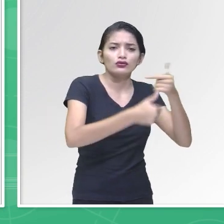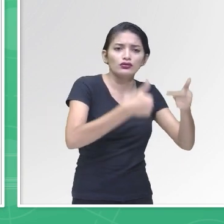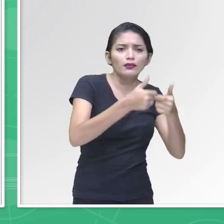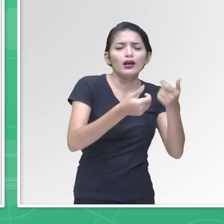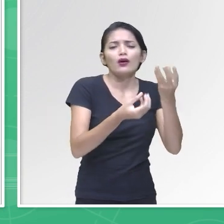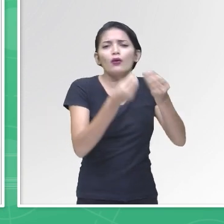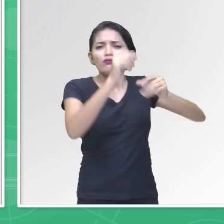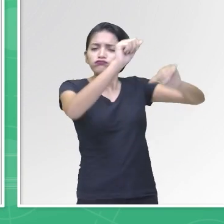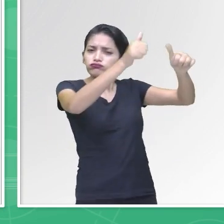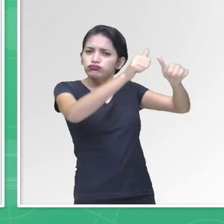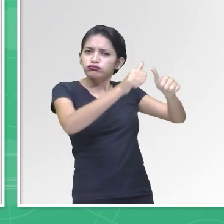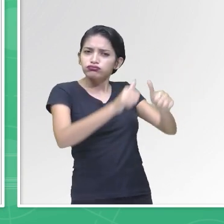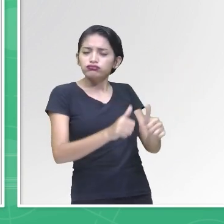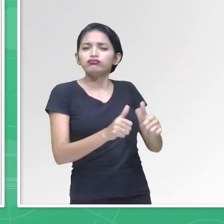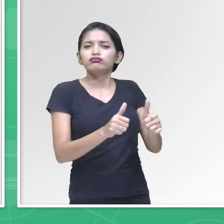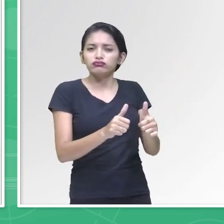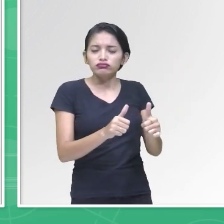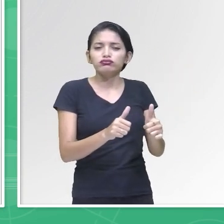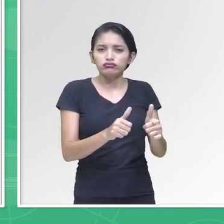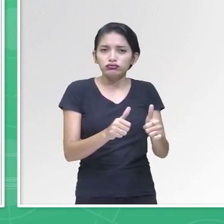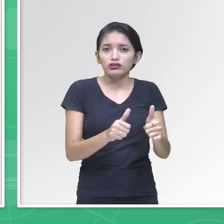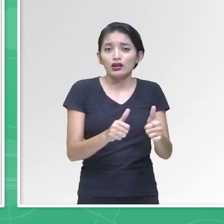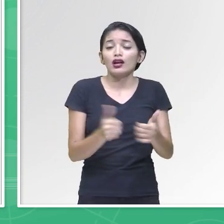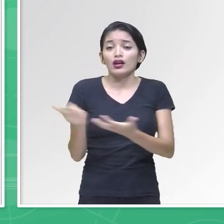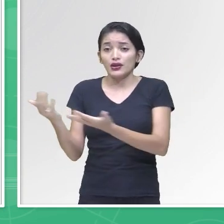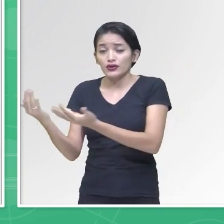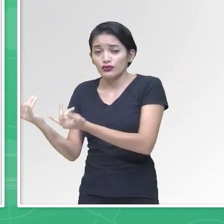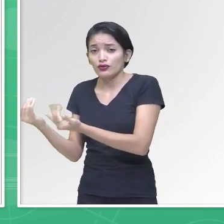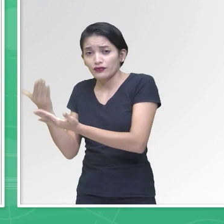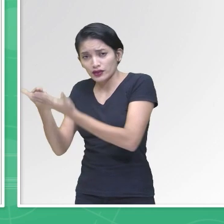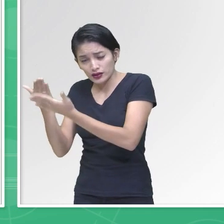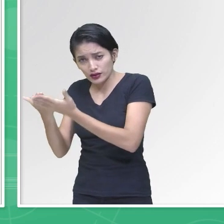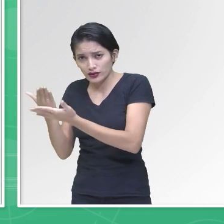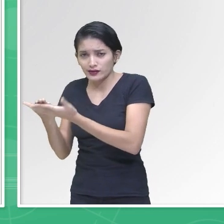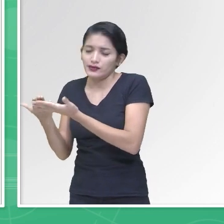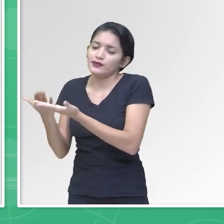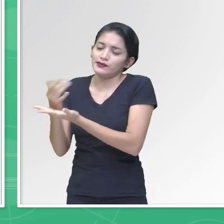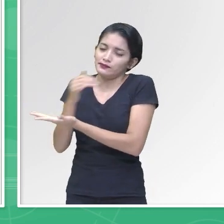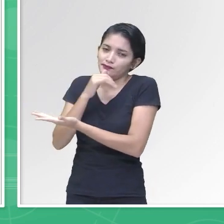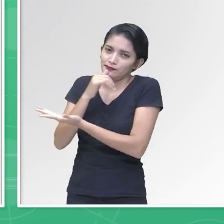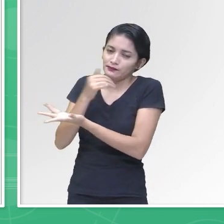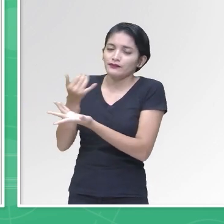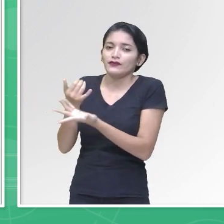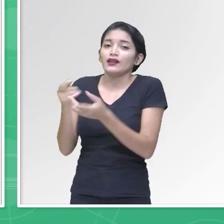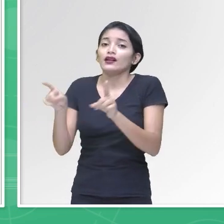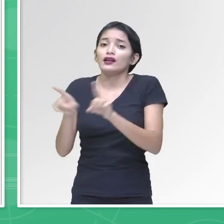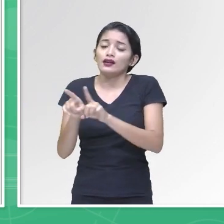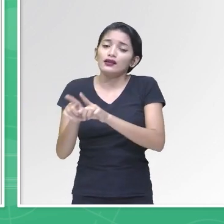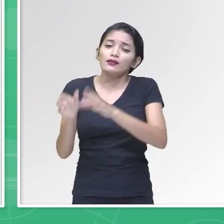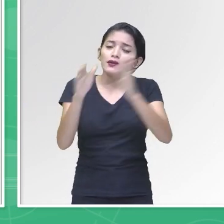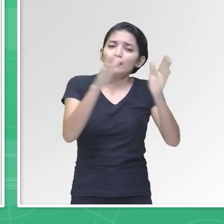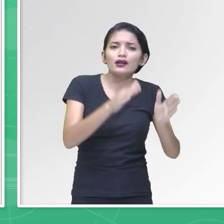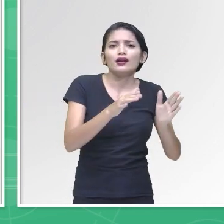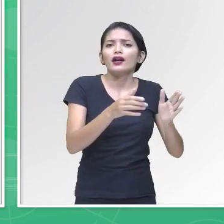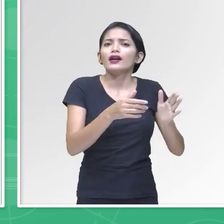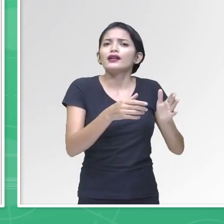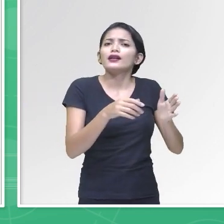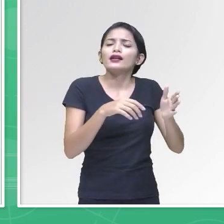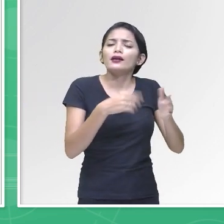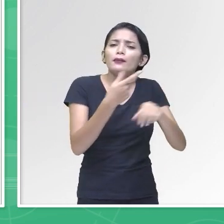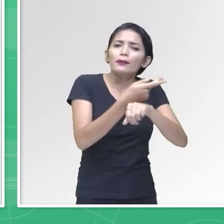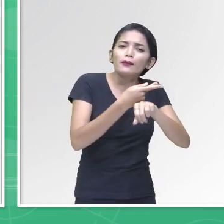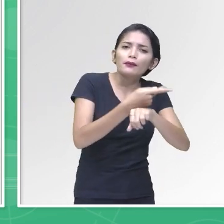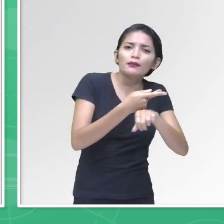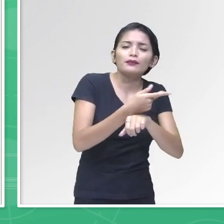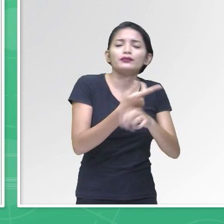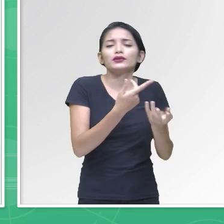análise entre jovens estudantes, por exemplo, né, e aqueles que procuram o primeiro emprego, que